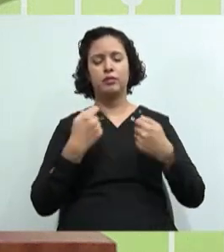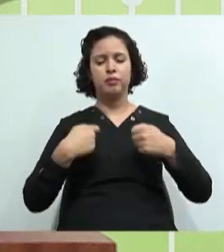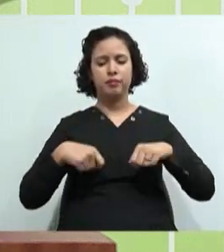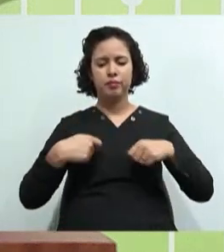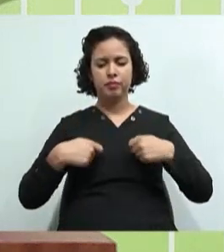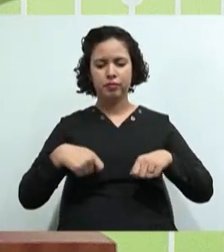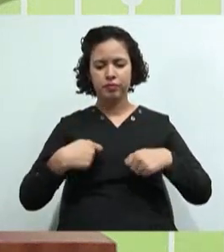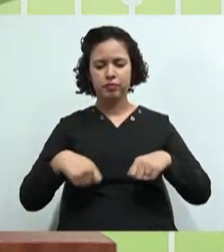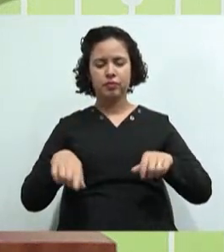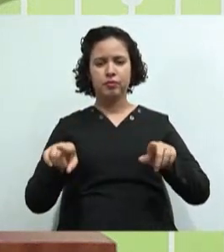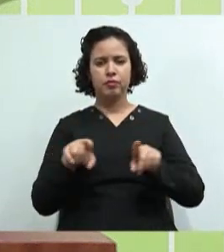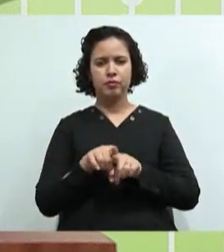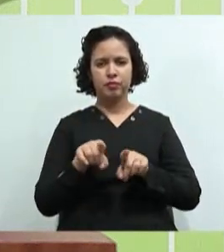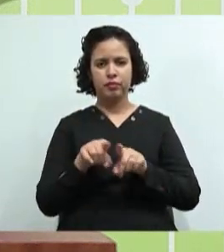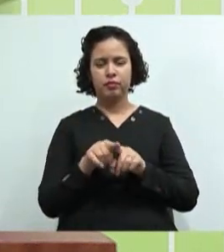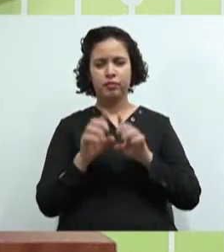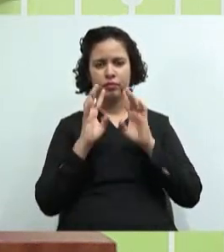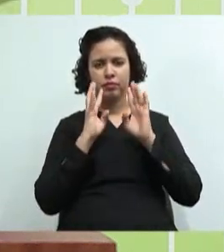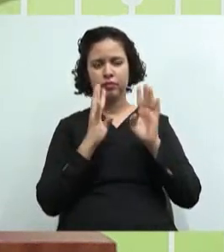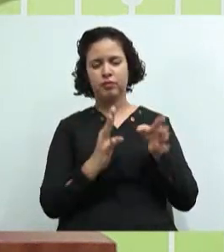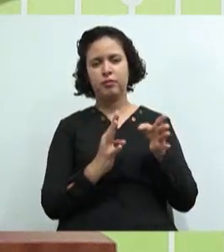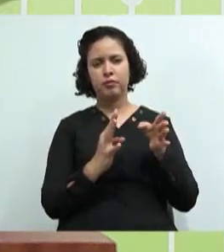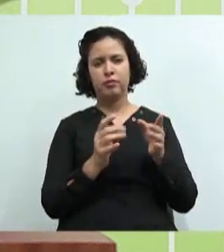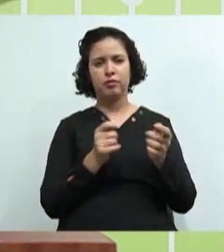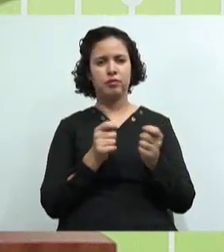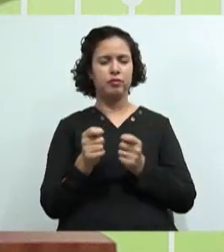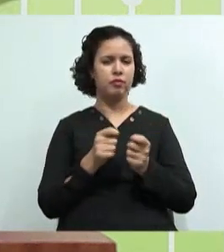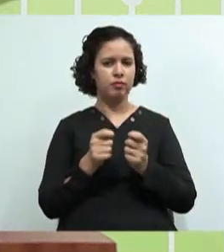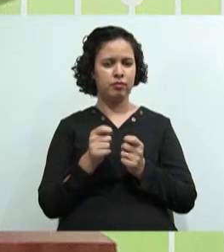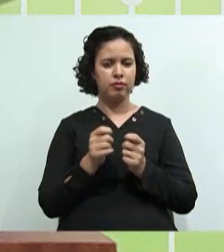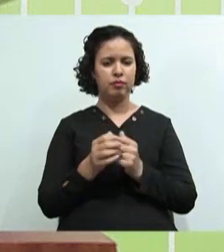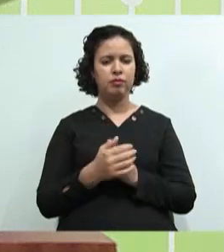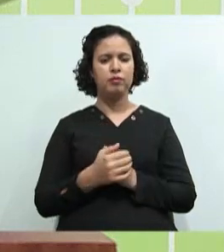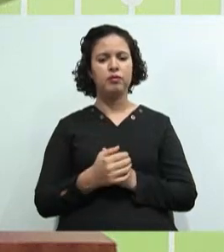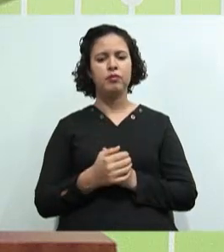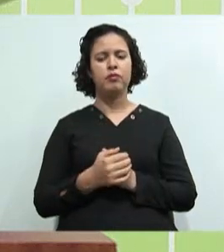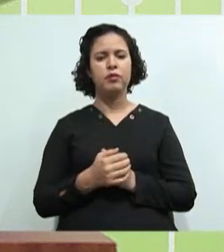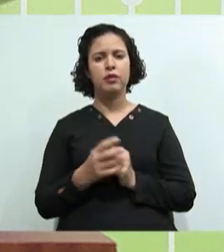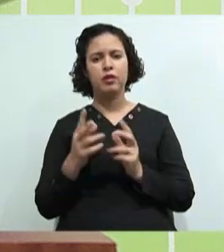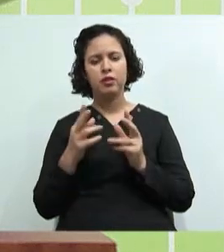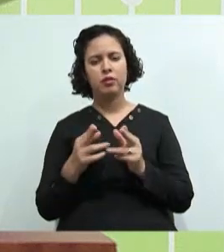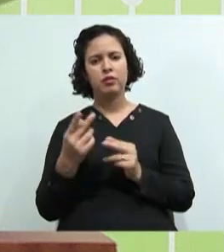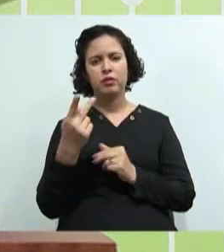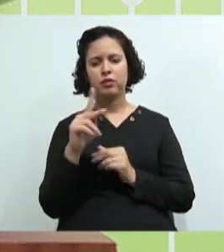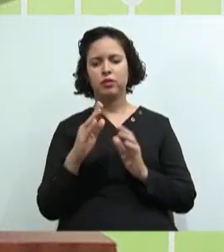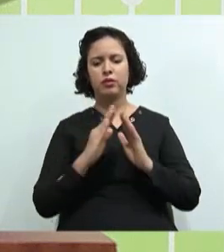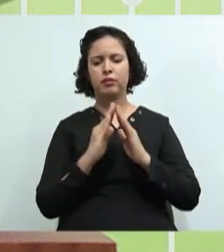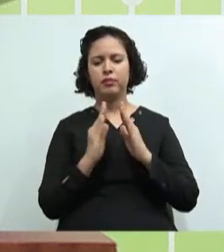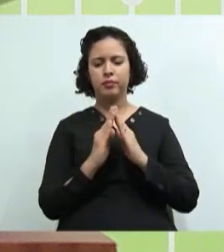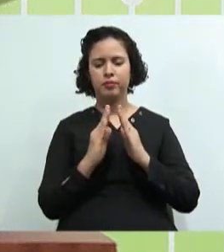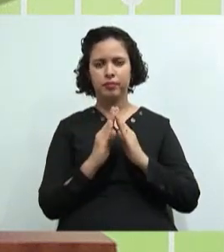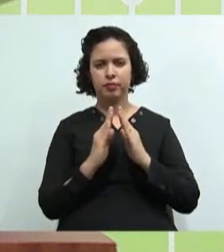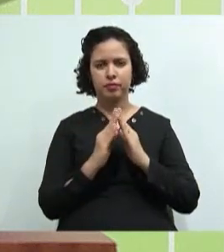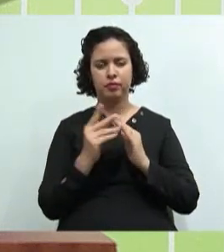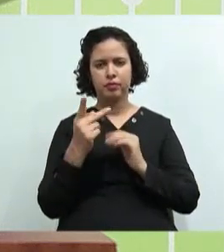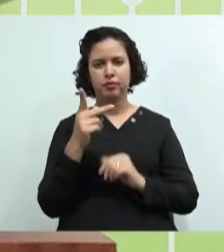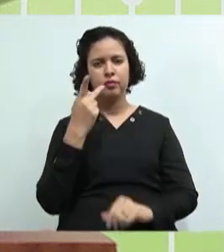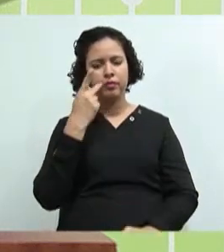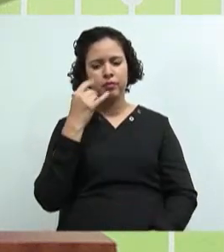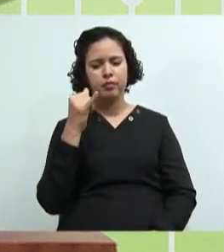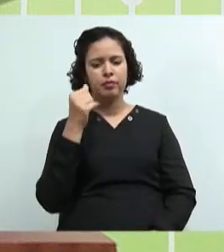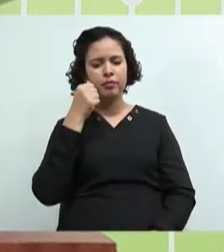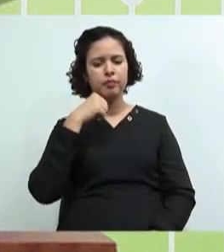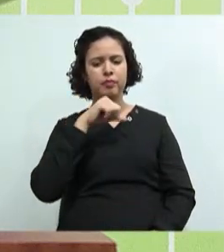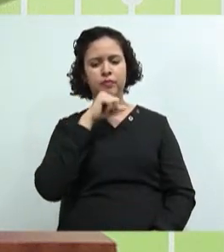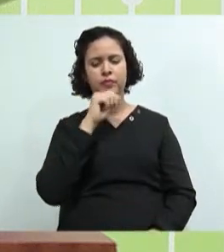precisa dar atenção para o controle da organização. É a mesma coisa na sua casa, né? O seu pai, a sua mãe